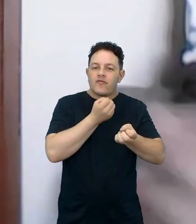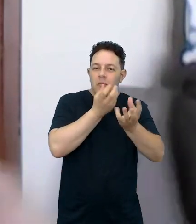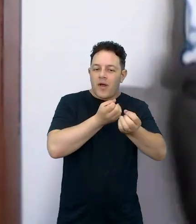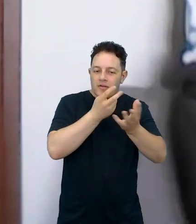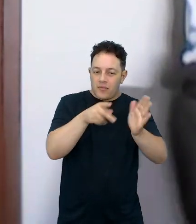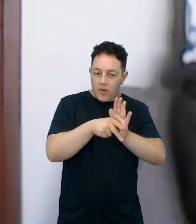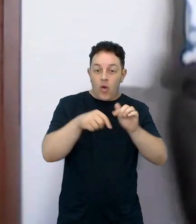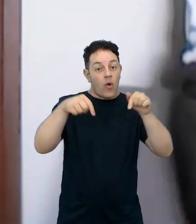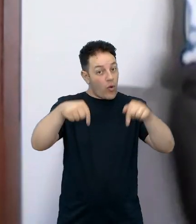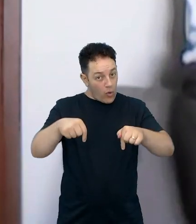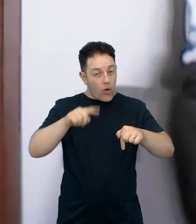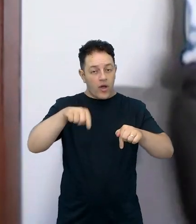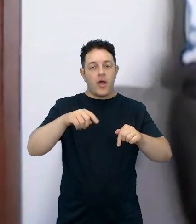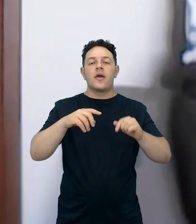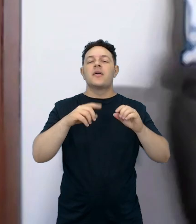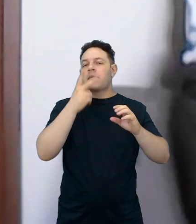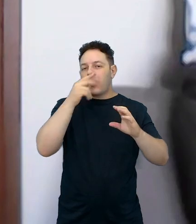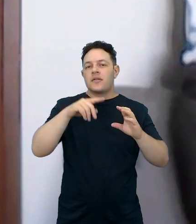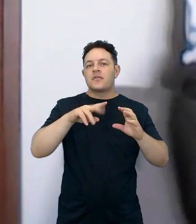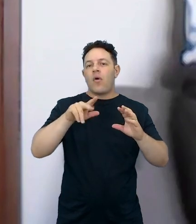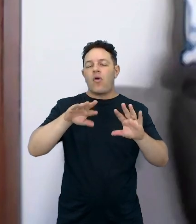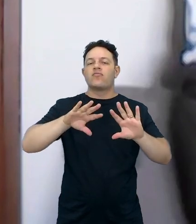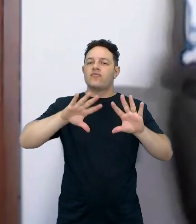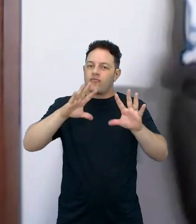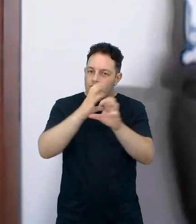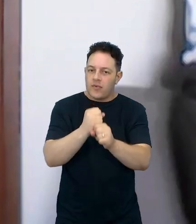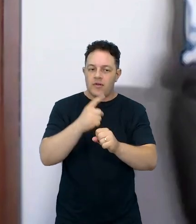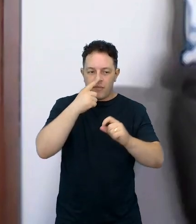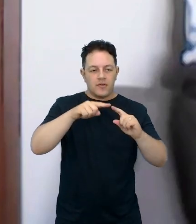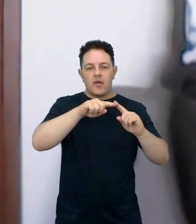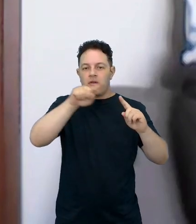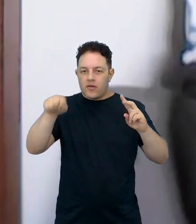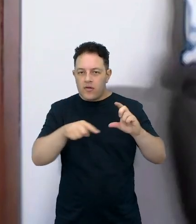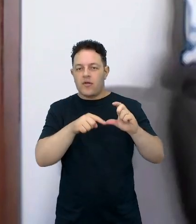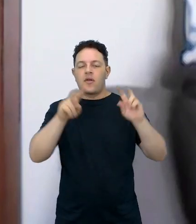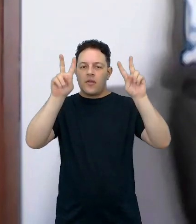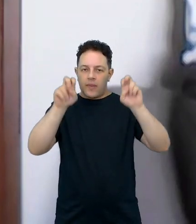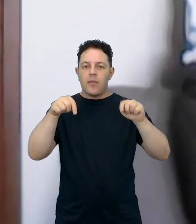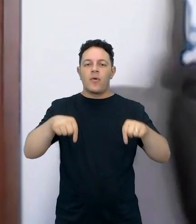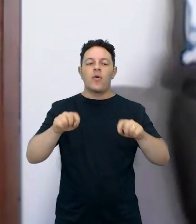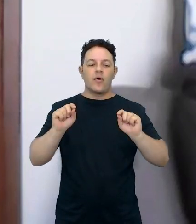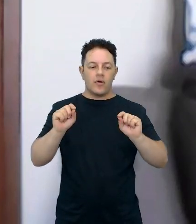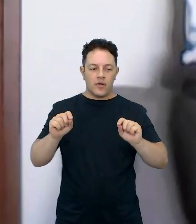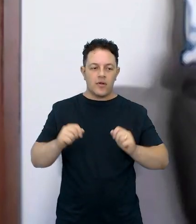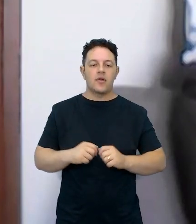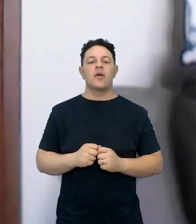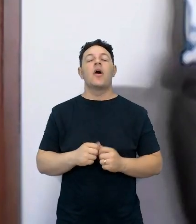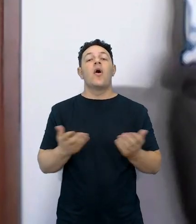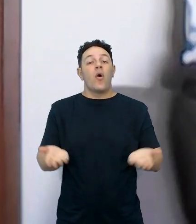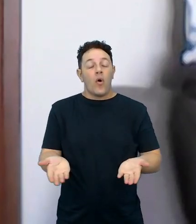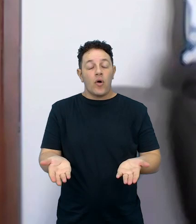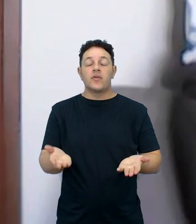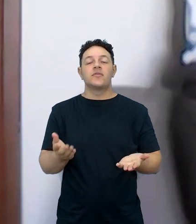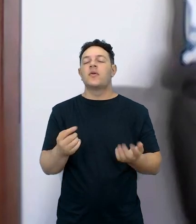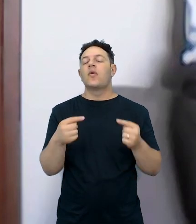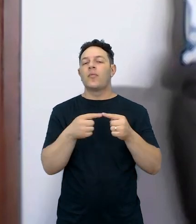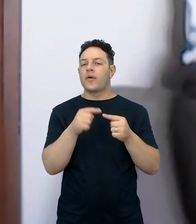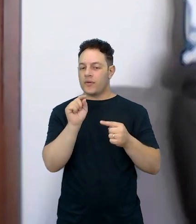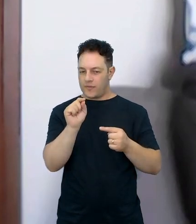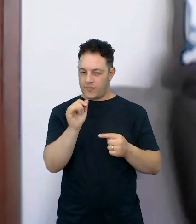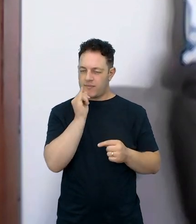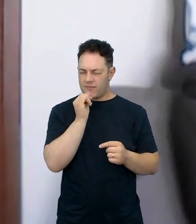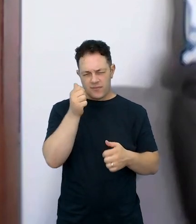hoje fechando um ciclo com esse tema de hoje, tá? E o nosso tema de hoje, ele vai estar baseado, nós vamos